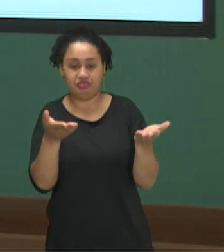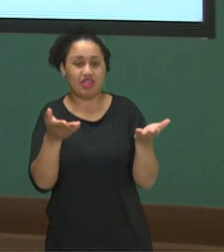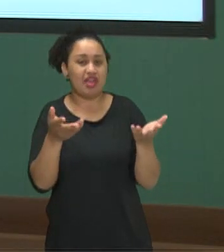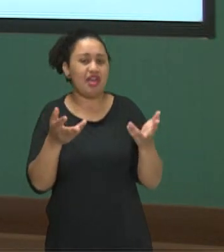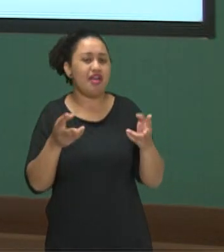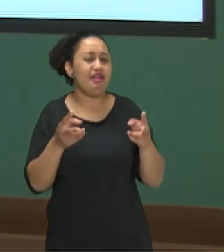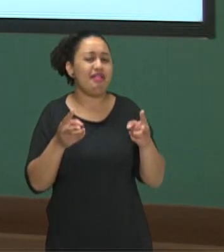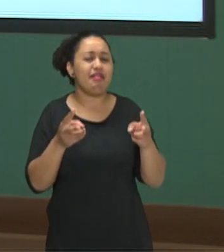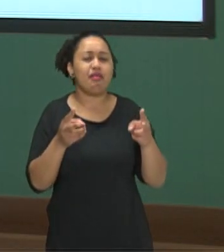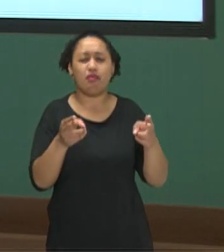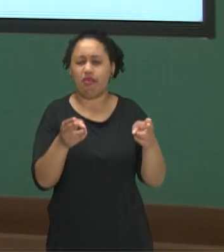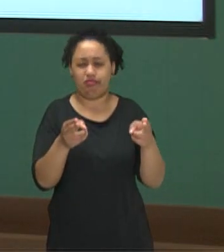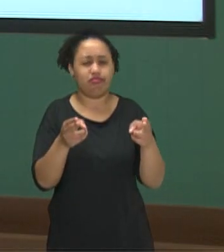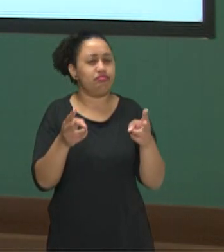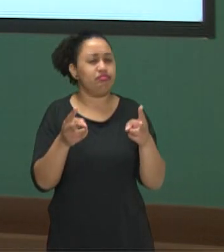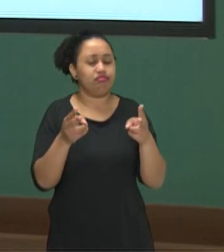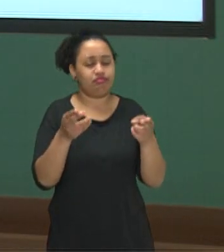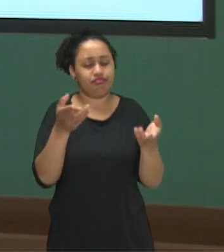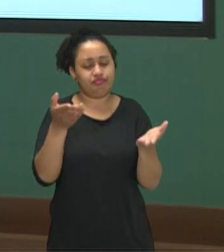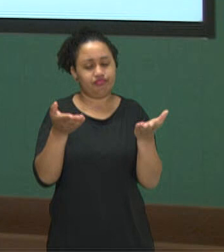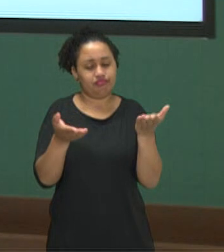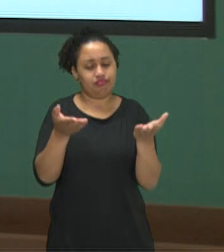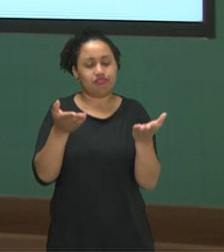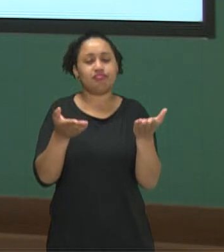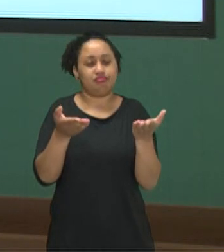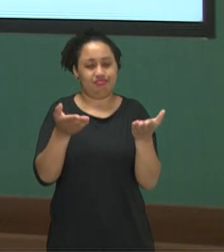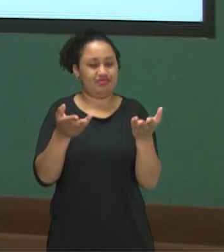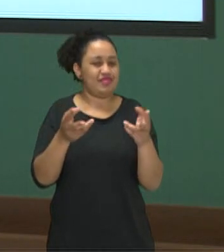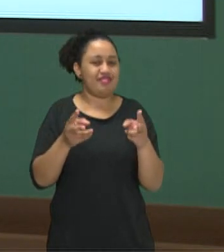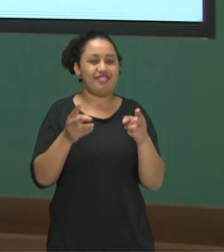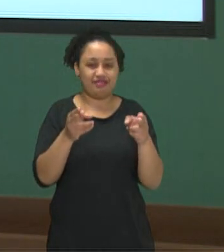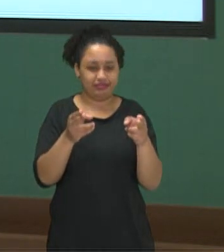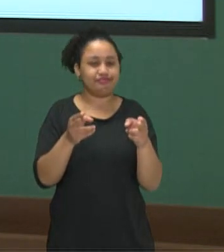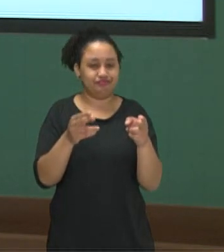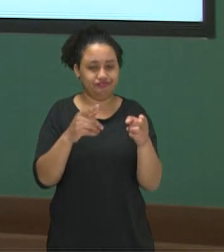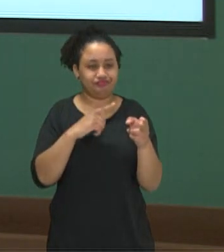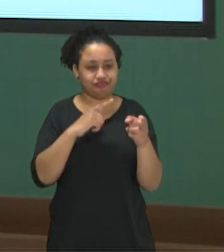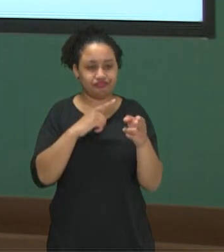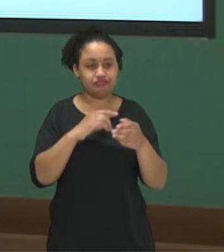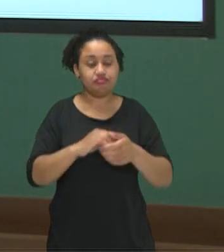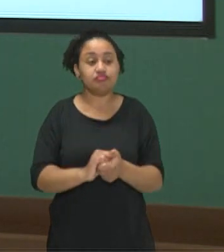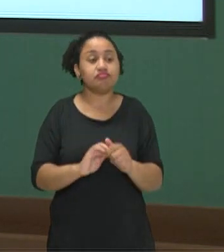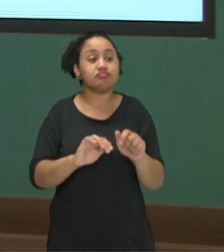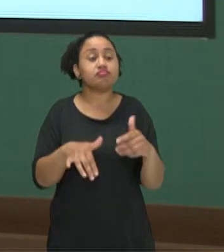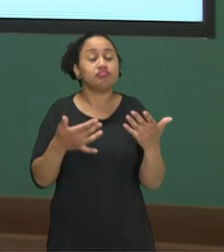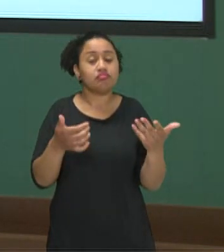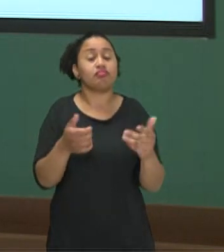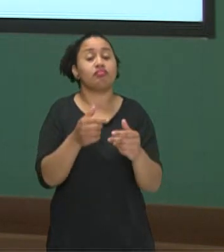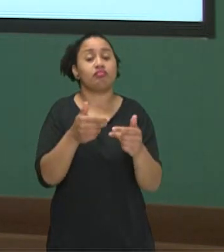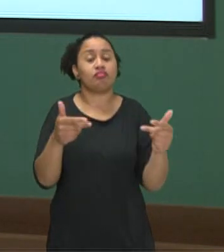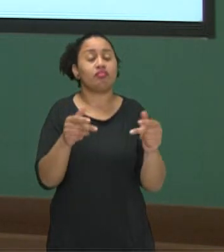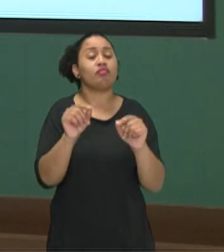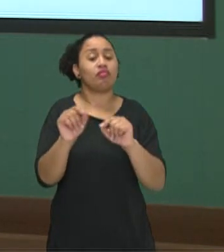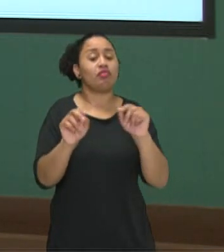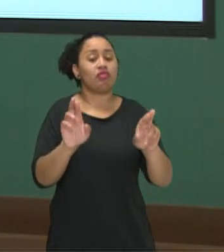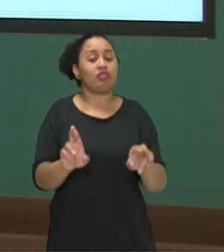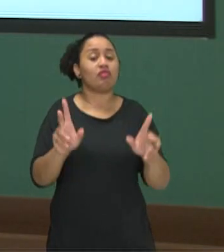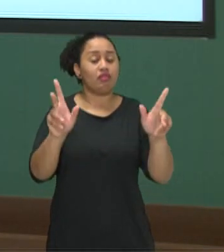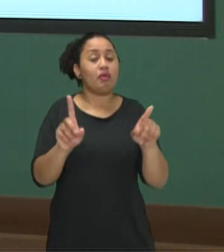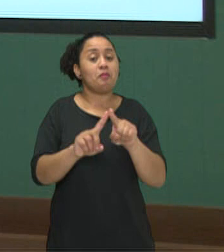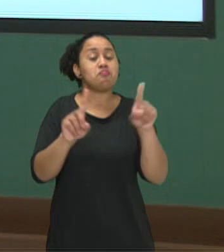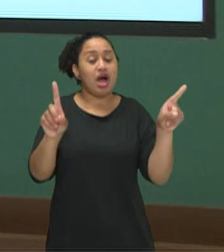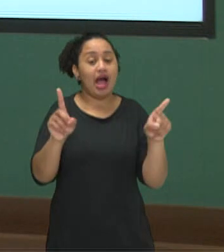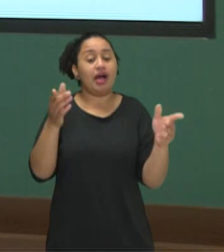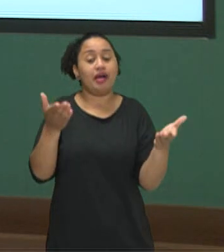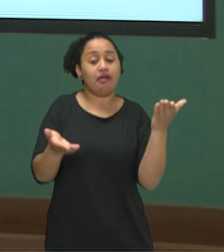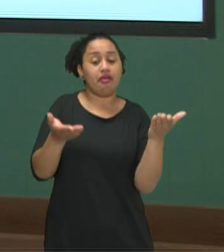a mesma coisa do que tem do lado direito da balança, tá? Então, os elementos são diferentes, mas o